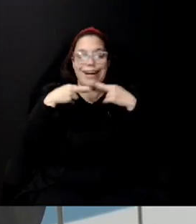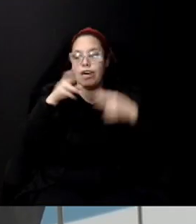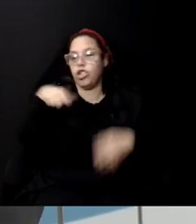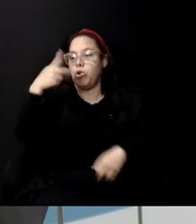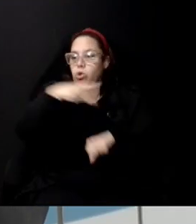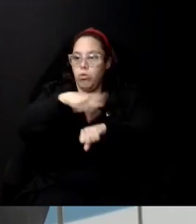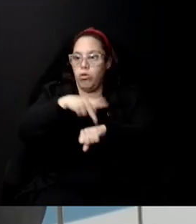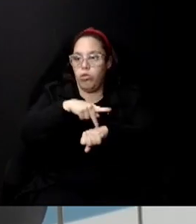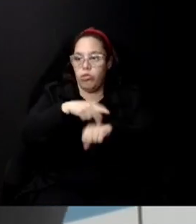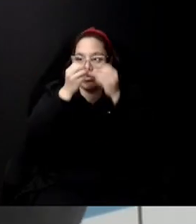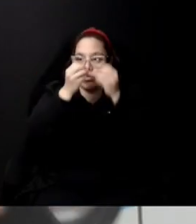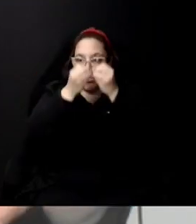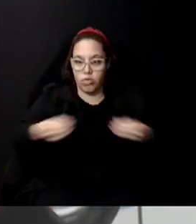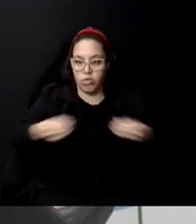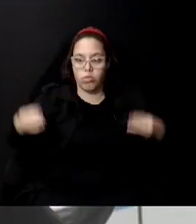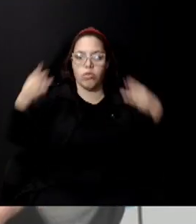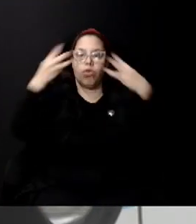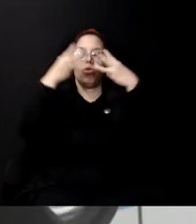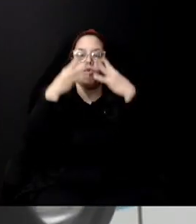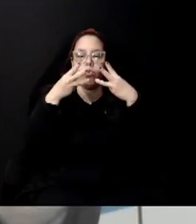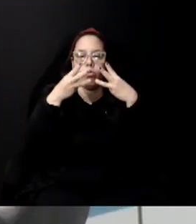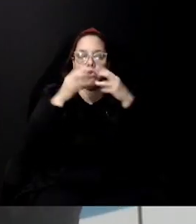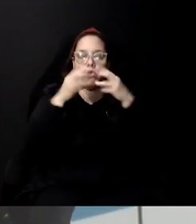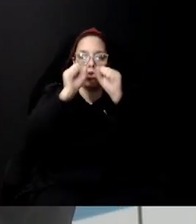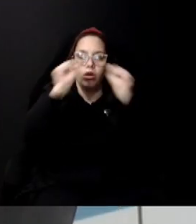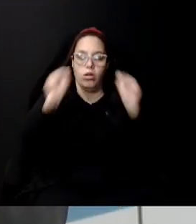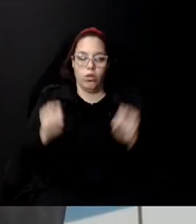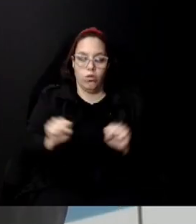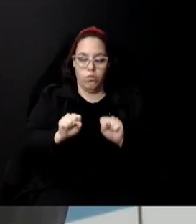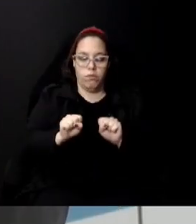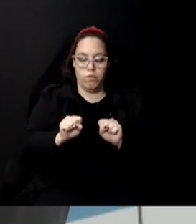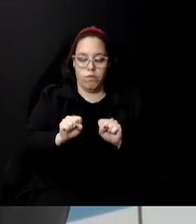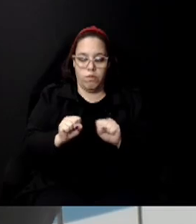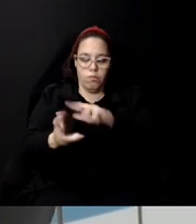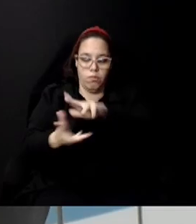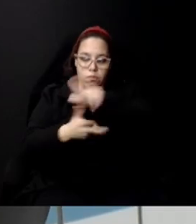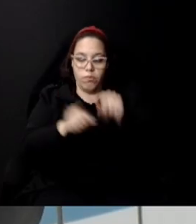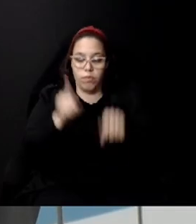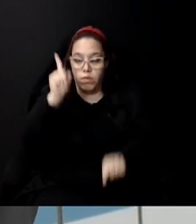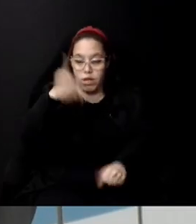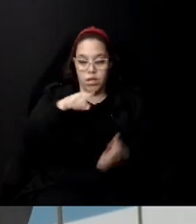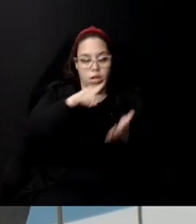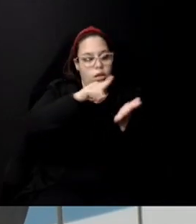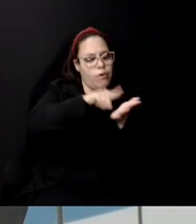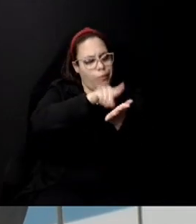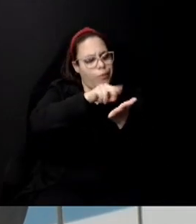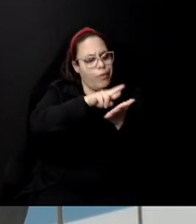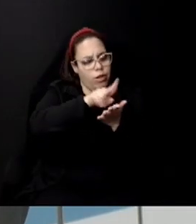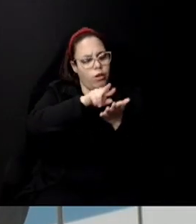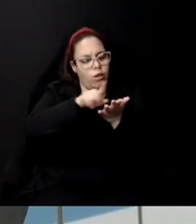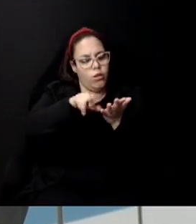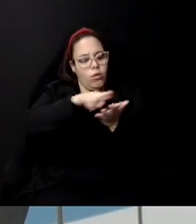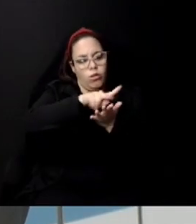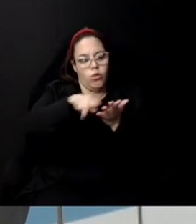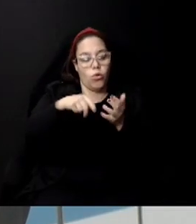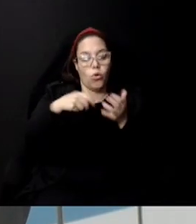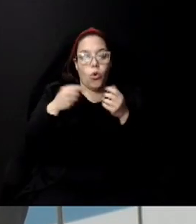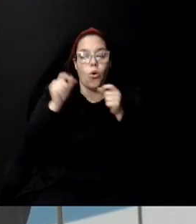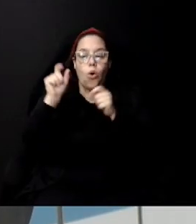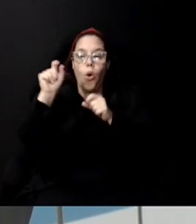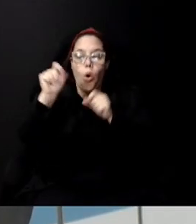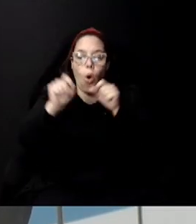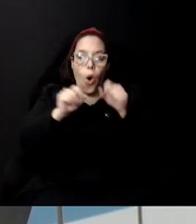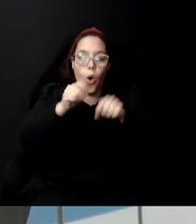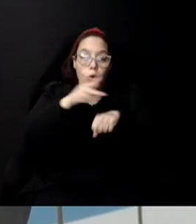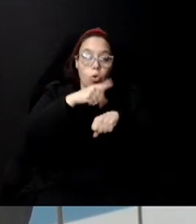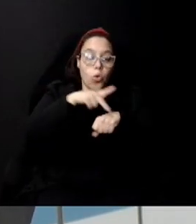ela serve, esse sistema global serve, para apontar onde os países precisam